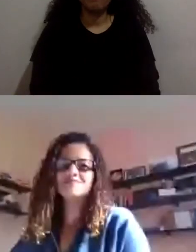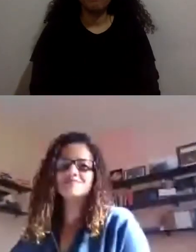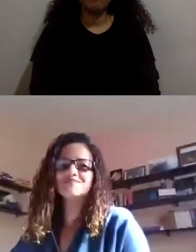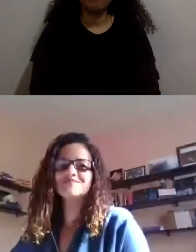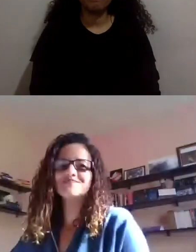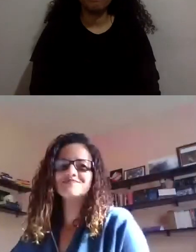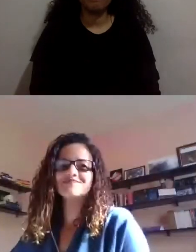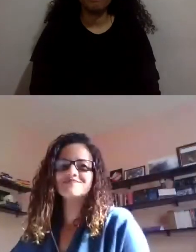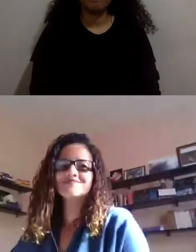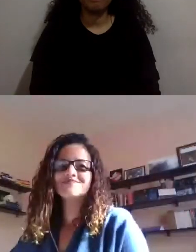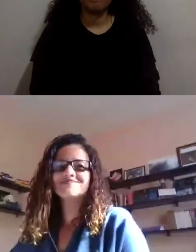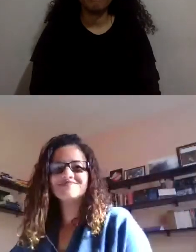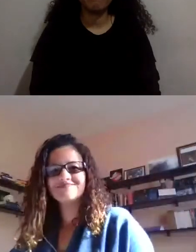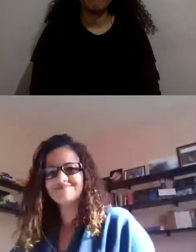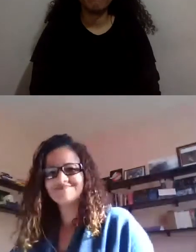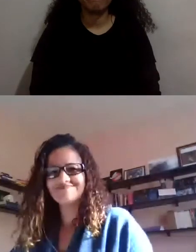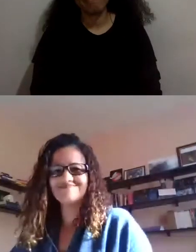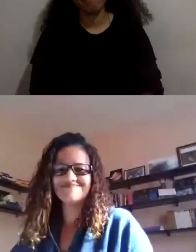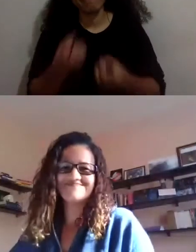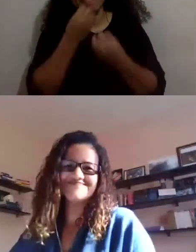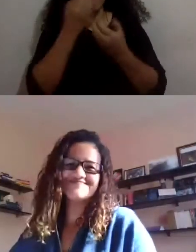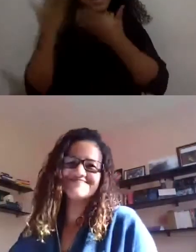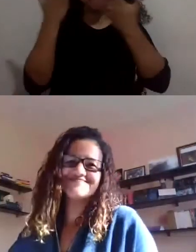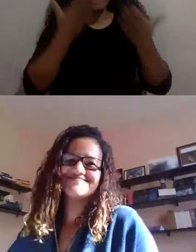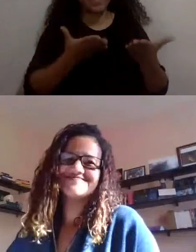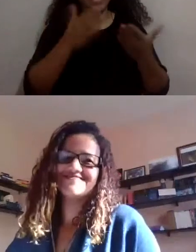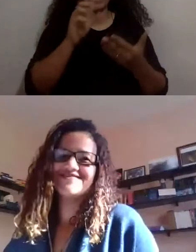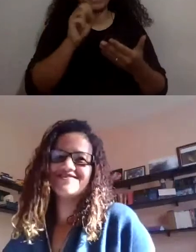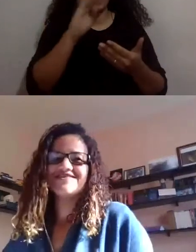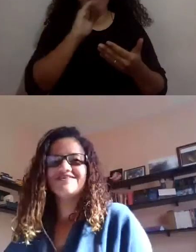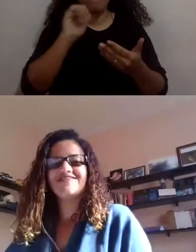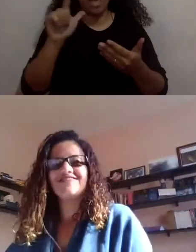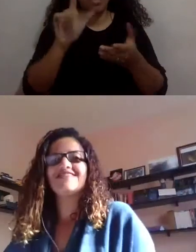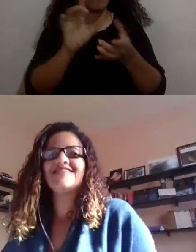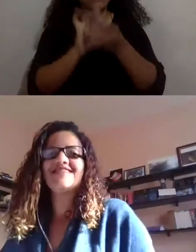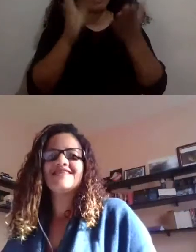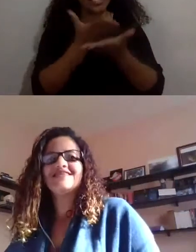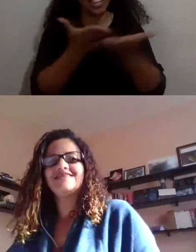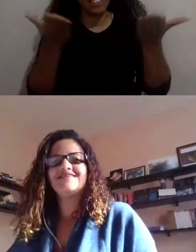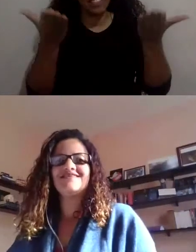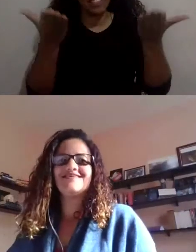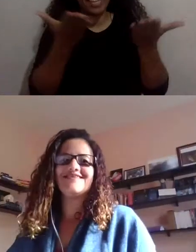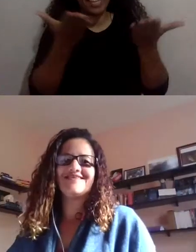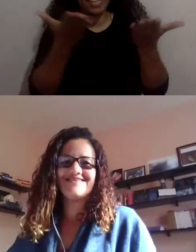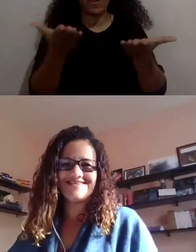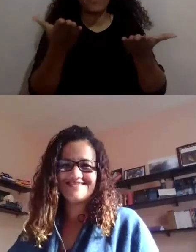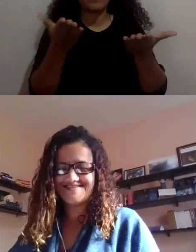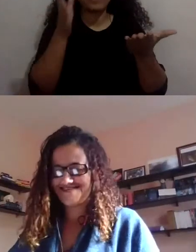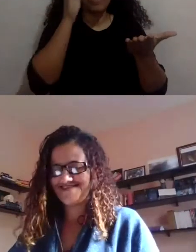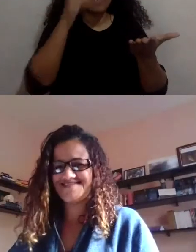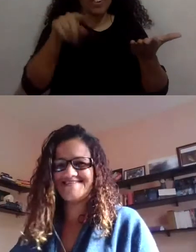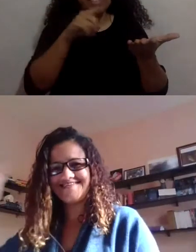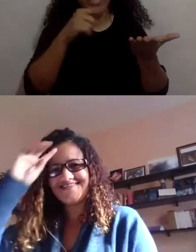Um minutinho. Bem-vinda, Isabel. Vou deixar você aí com o nosso público aí na sequência